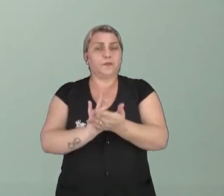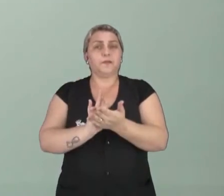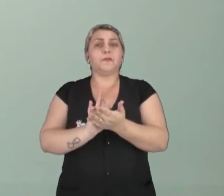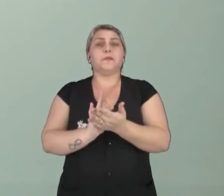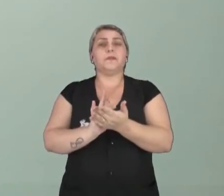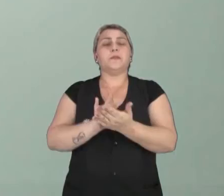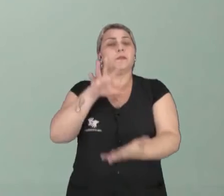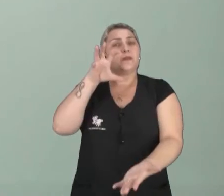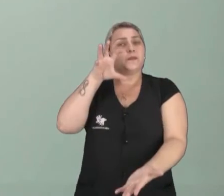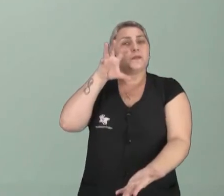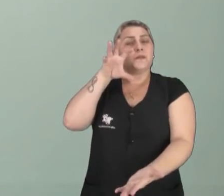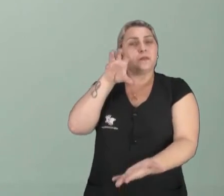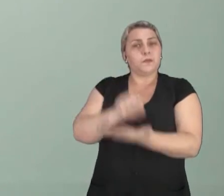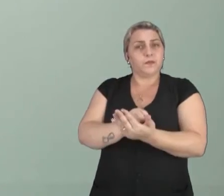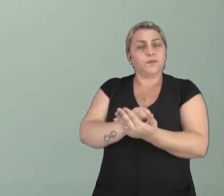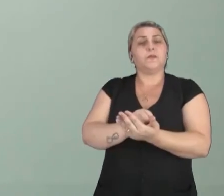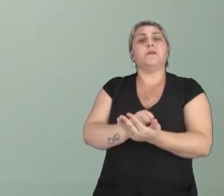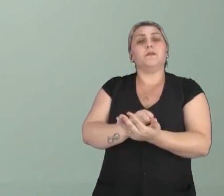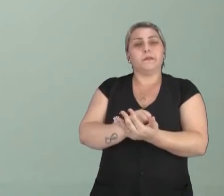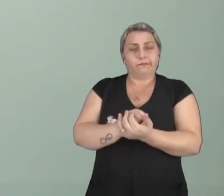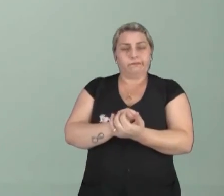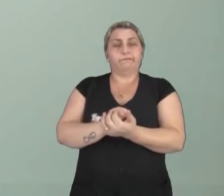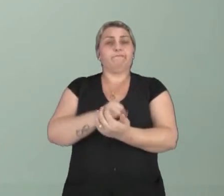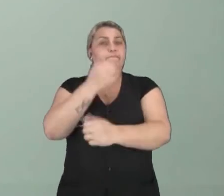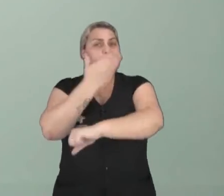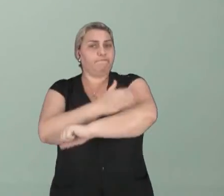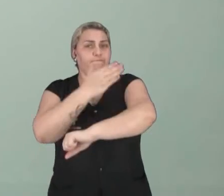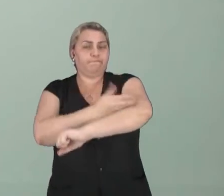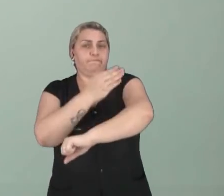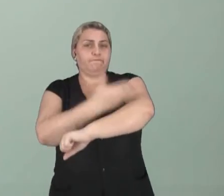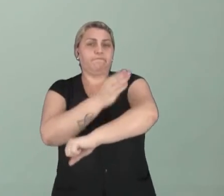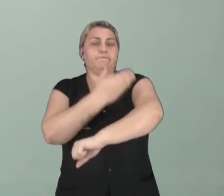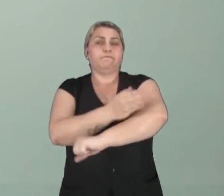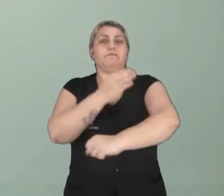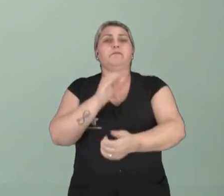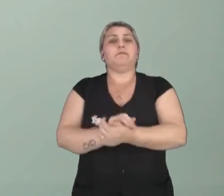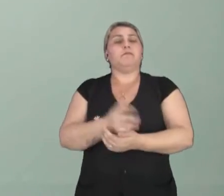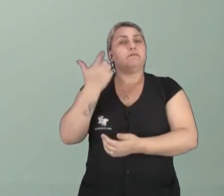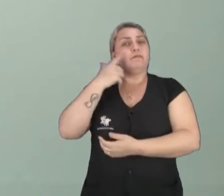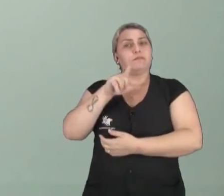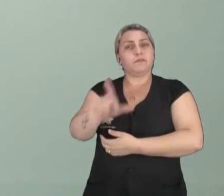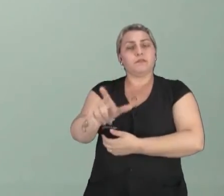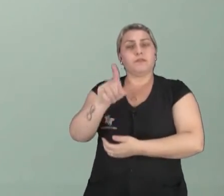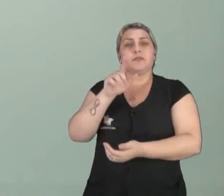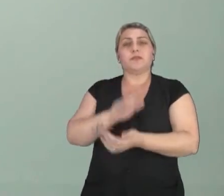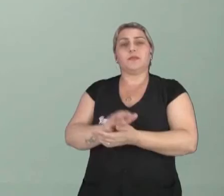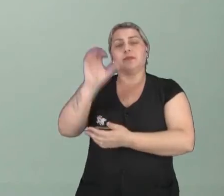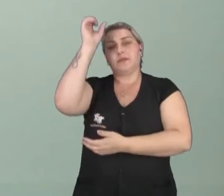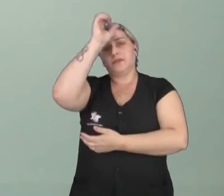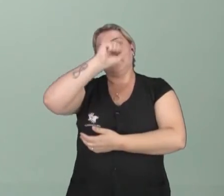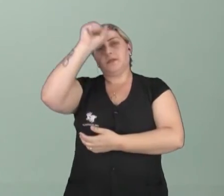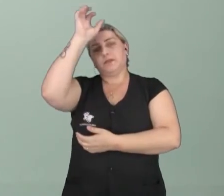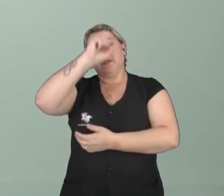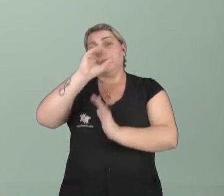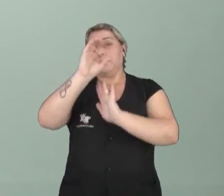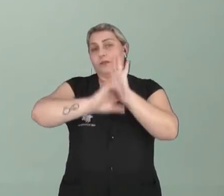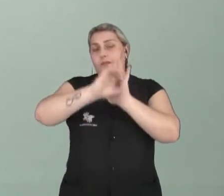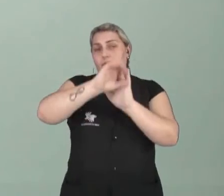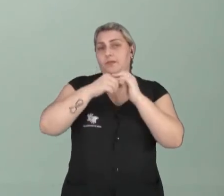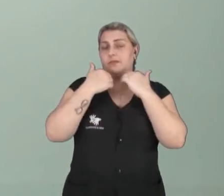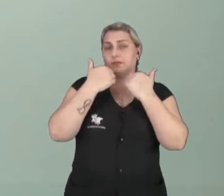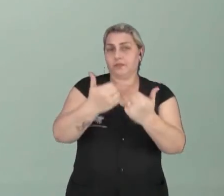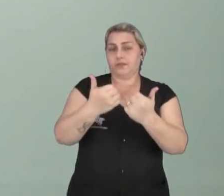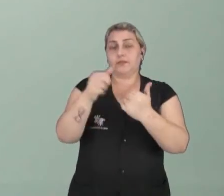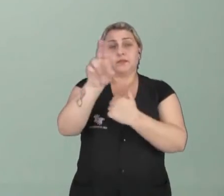é se apropriar e treino porque é só treinando que a gente consegue aprender essas coisas tá bom